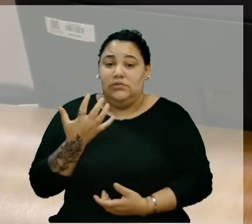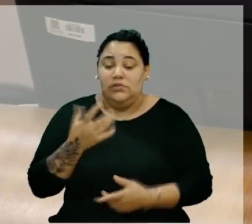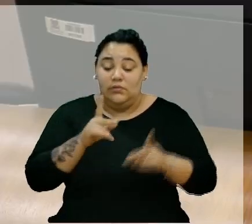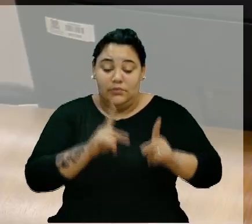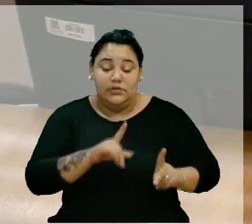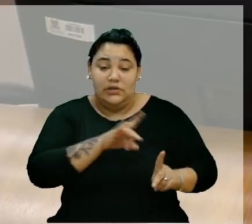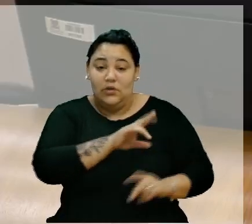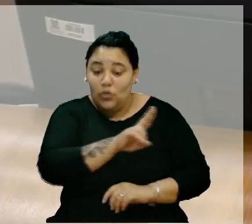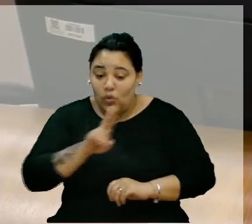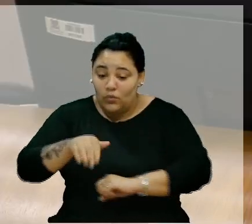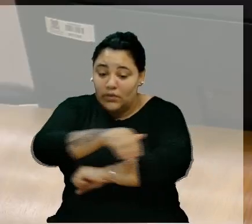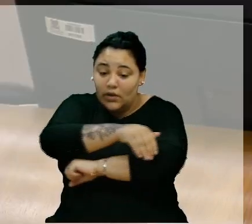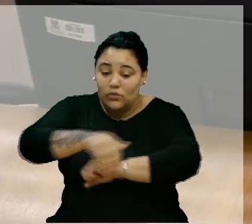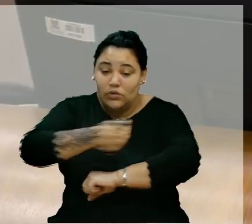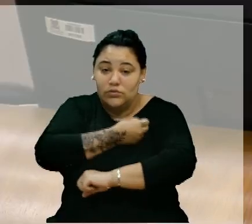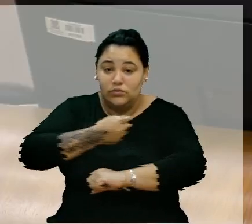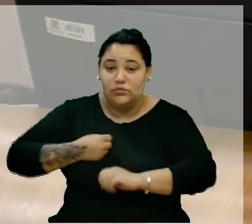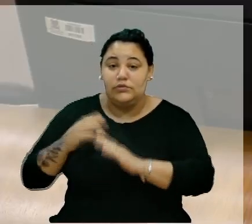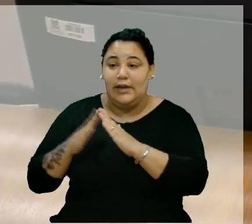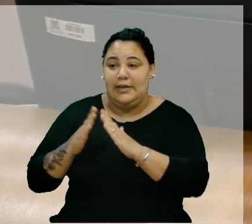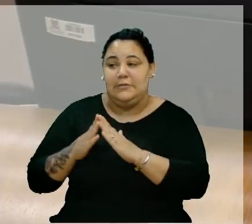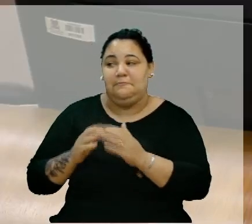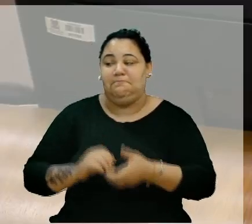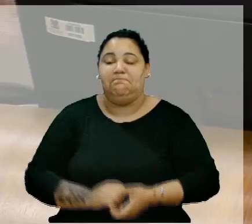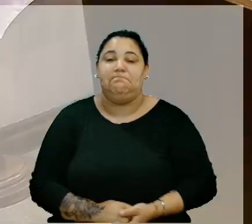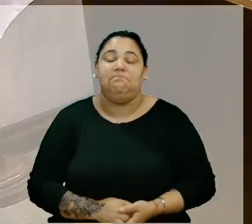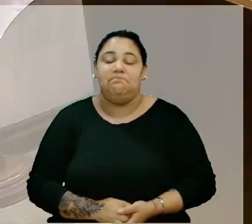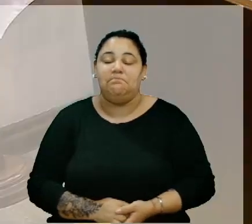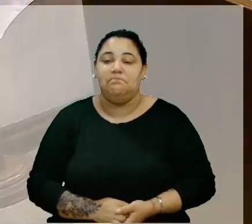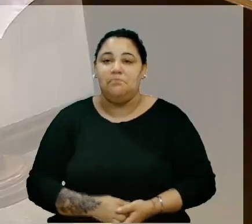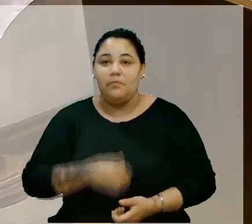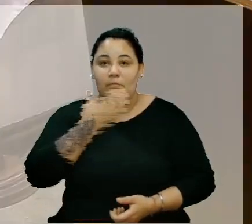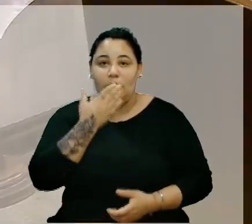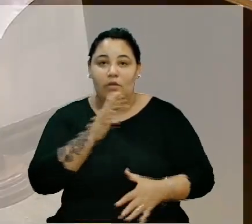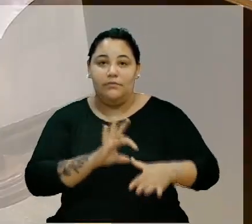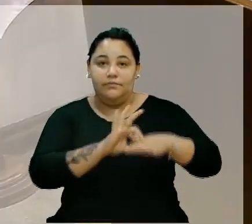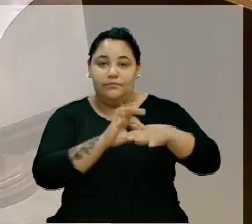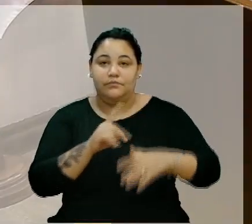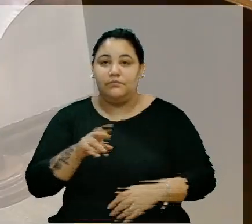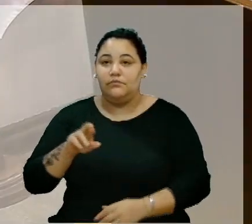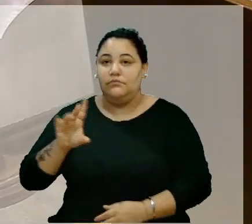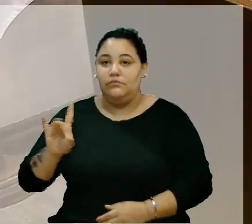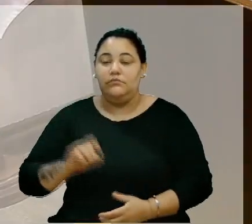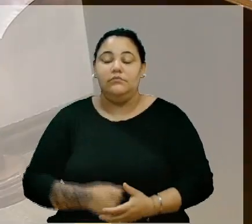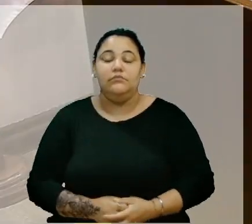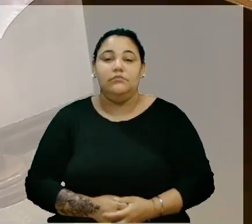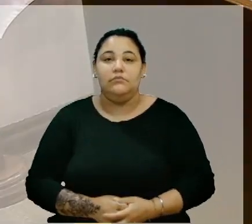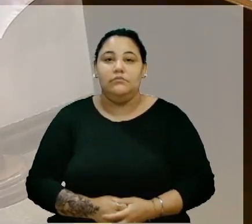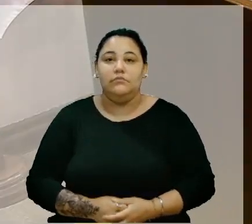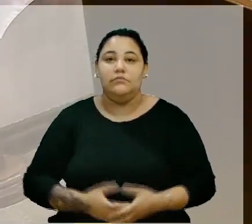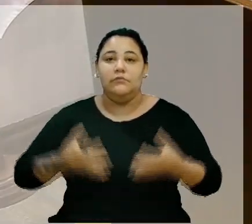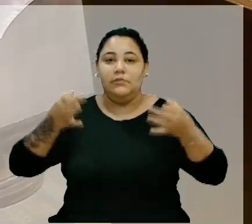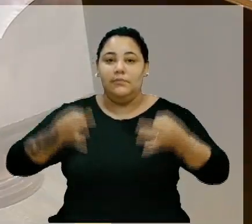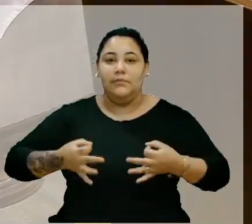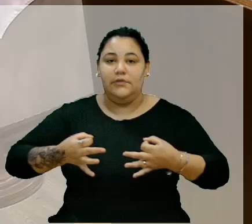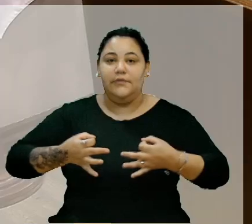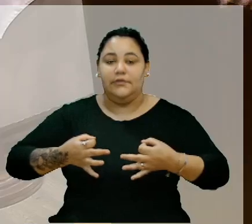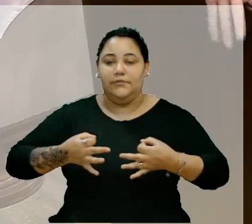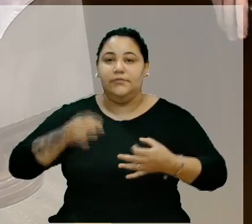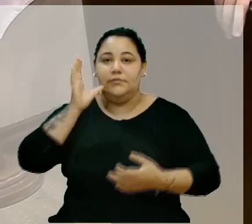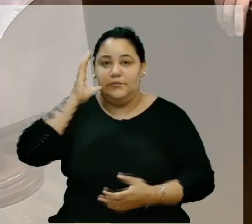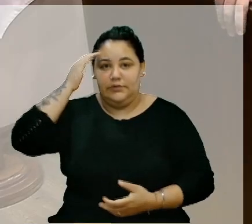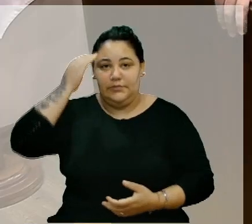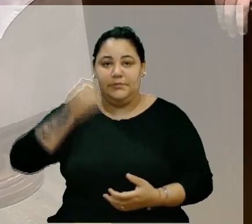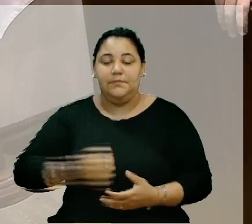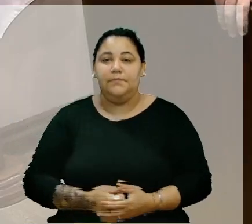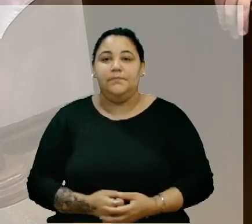nome na sua rua e o número na sua casa. Declaração de líder da bancada PRD. Perfeito, vereador Felipe, isso mesmo. Então, eu quero